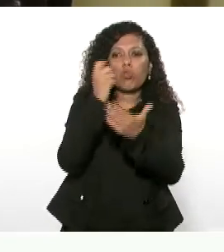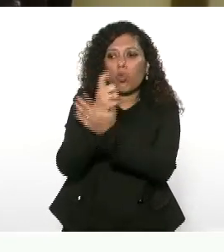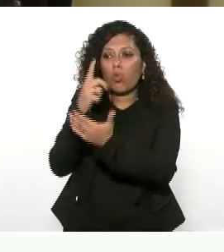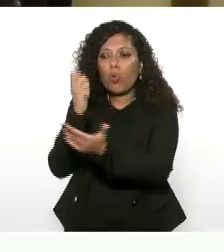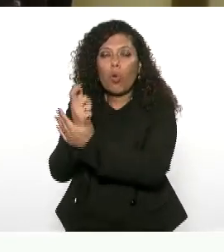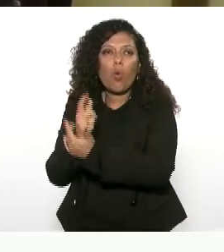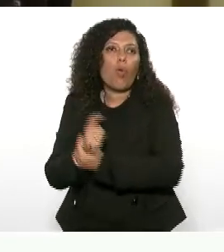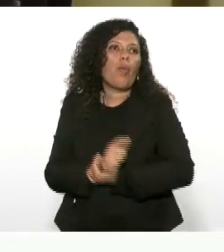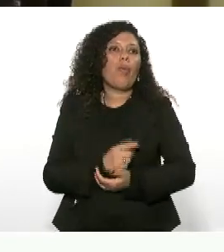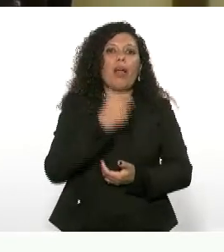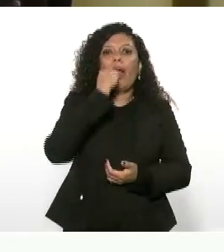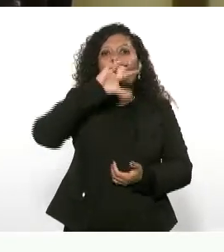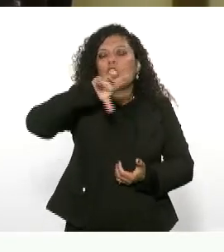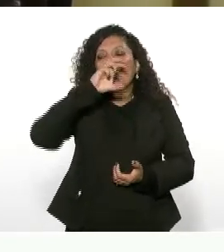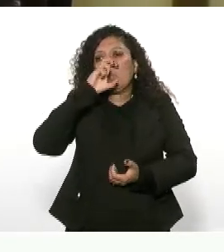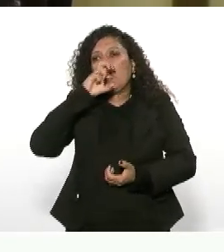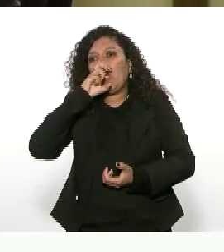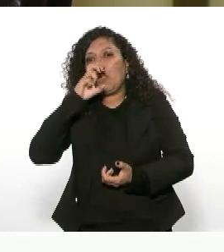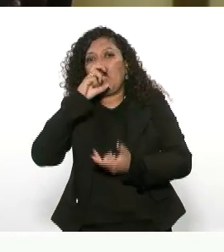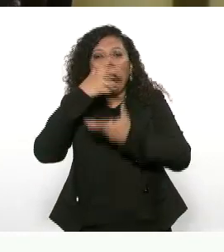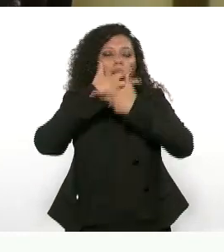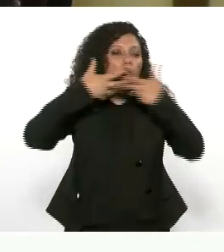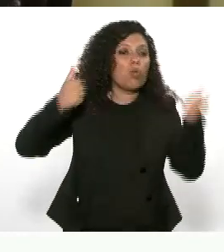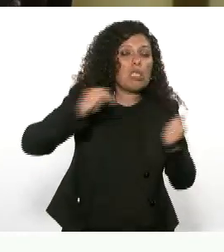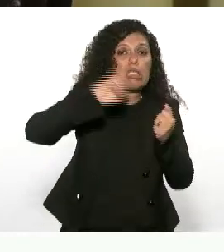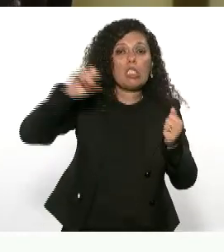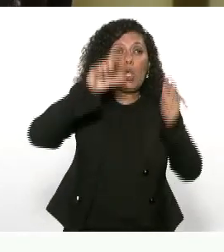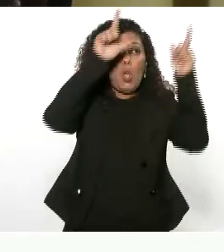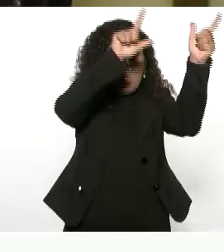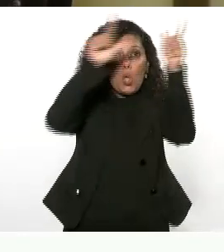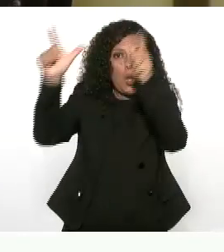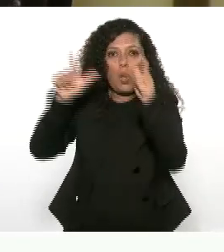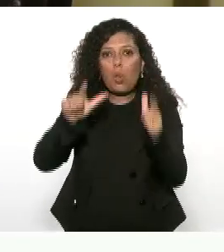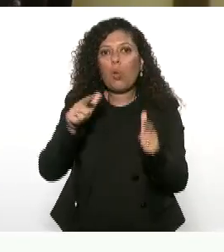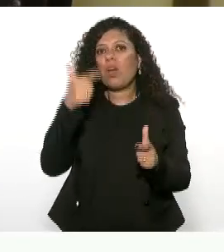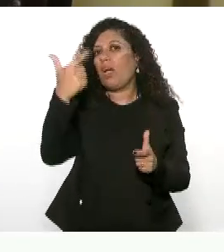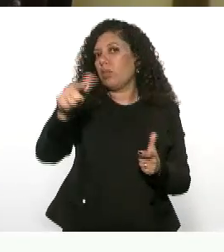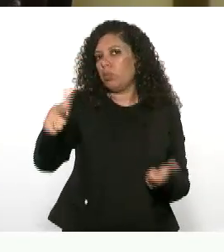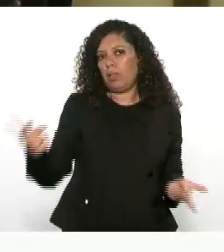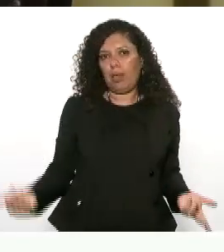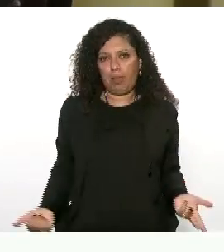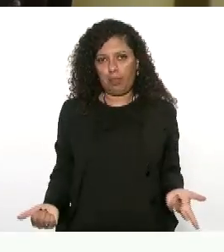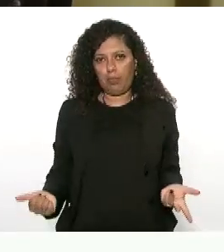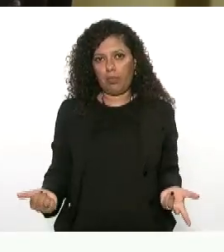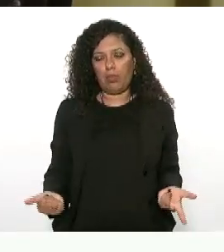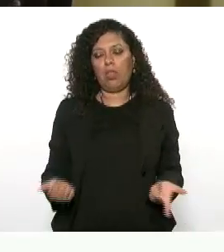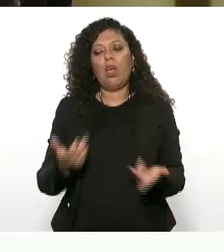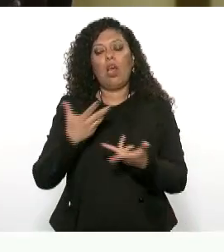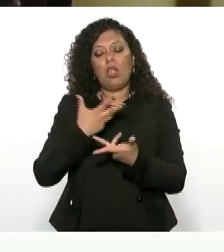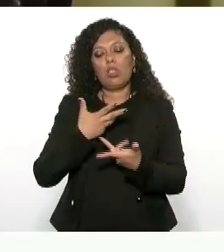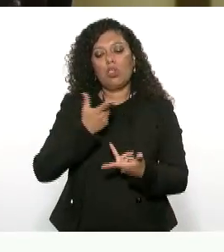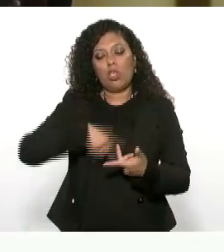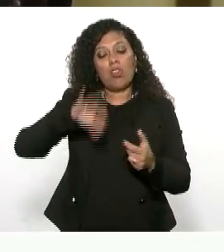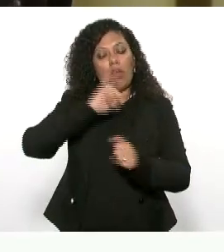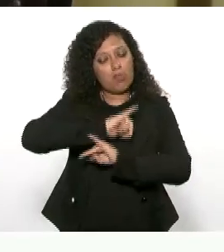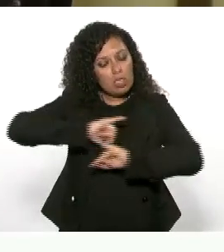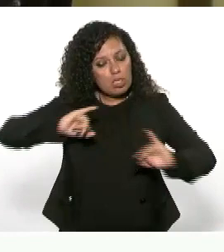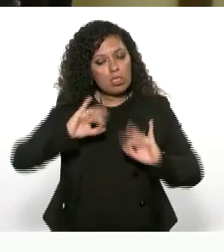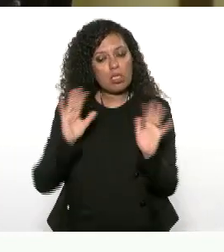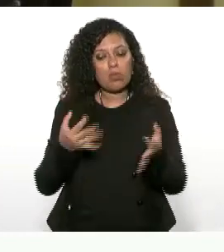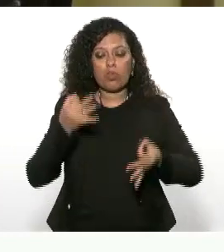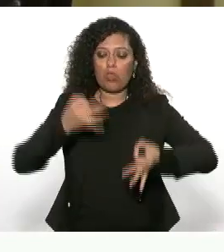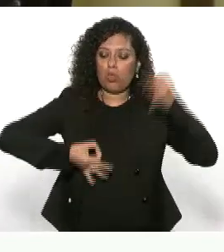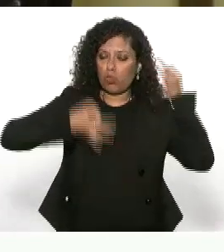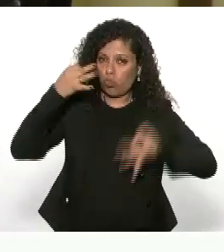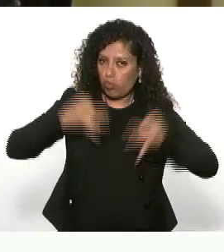de refrigeração adequado. Tem umas normativas aí que a gente contou para a juíza. A coisa está caminhando muito positivamente. A